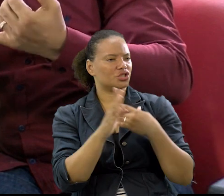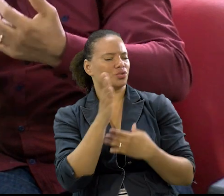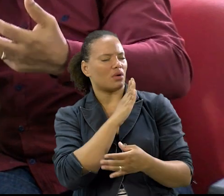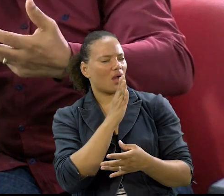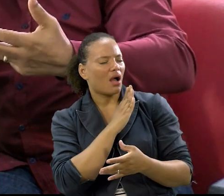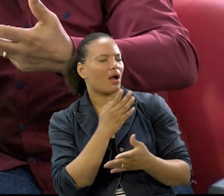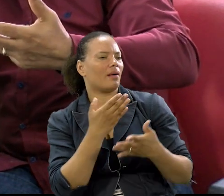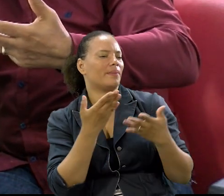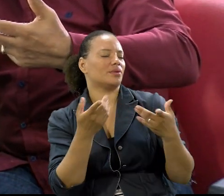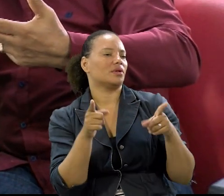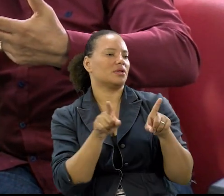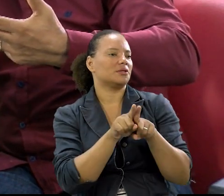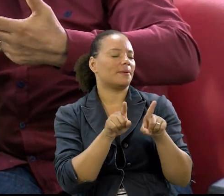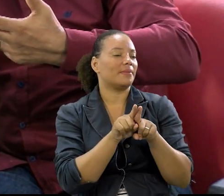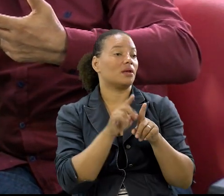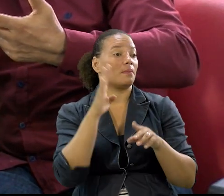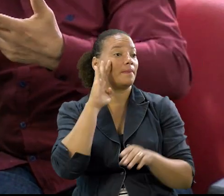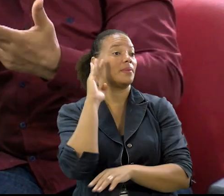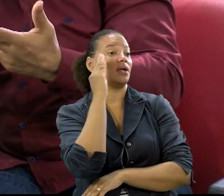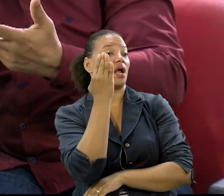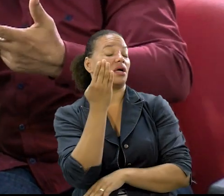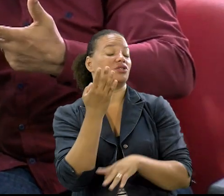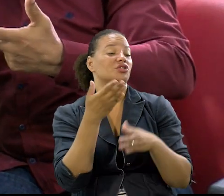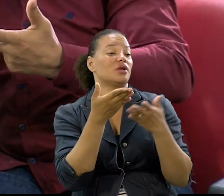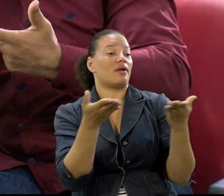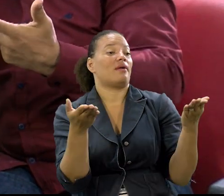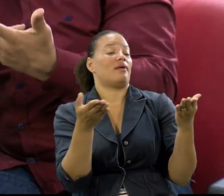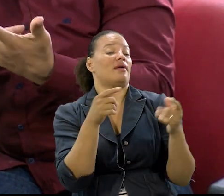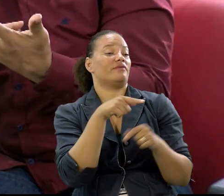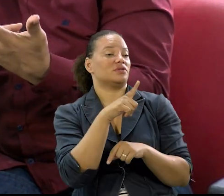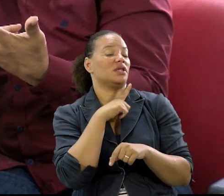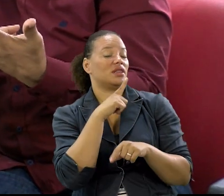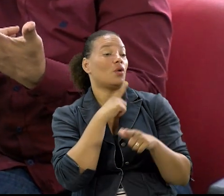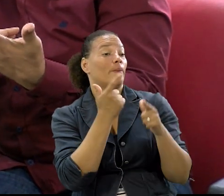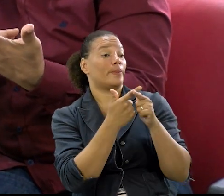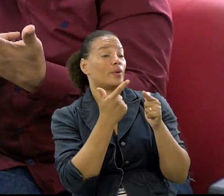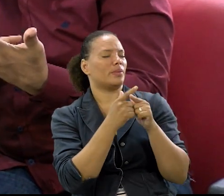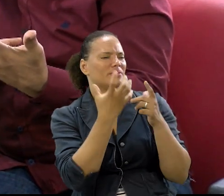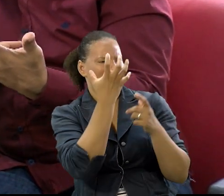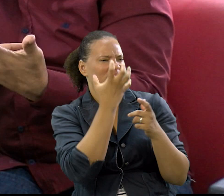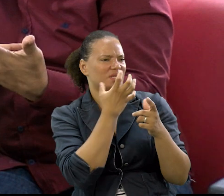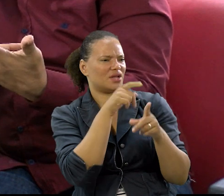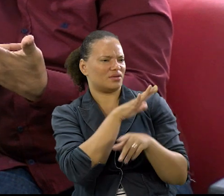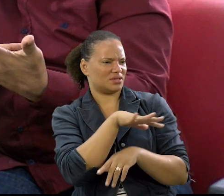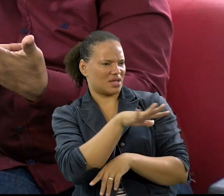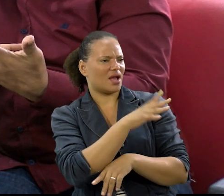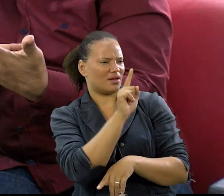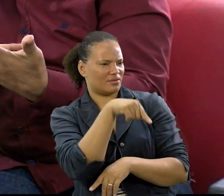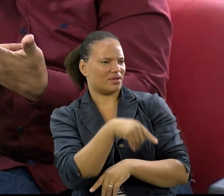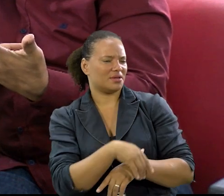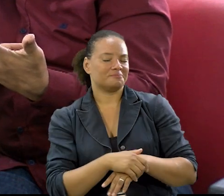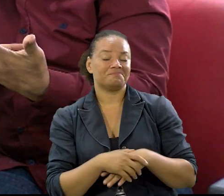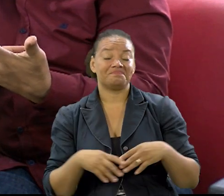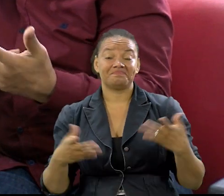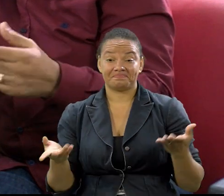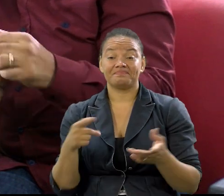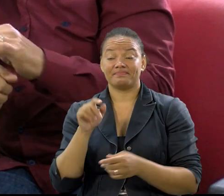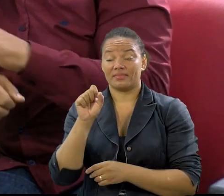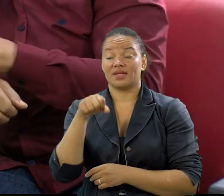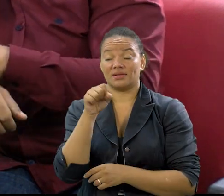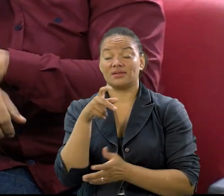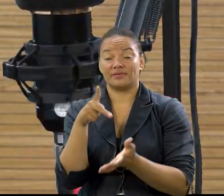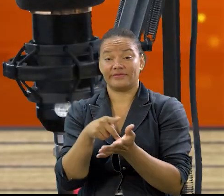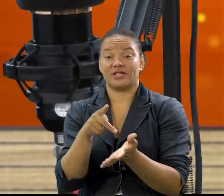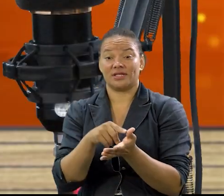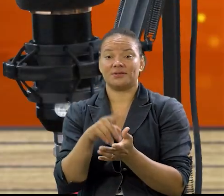rapidez talvez não sendo com prioridade e vocês devem ter um problema sério nessa área né E na verdade